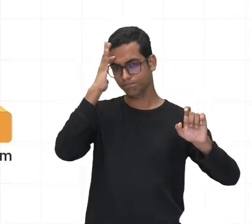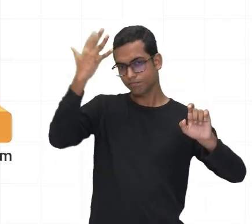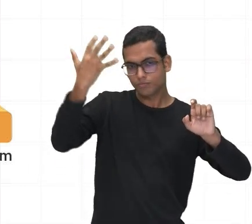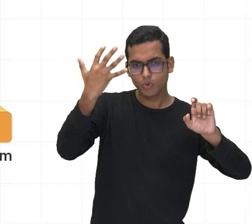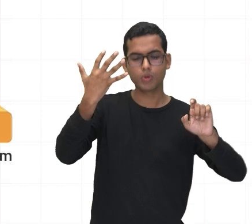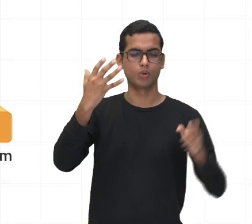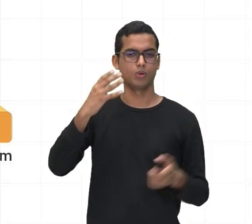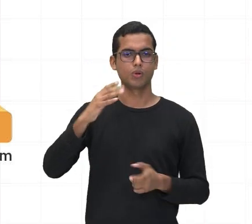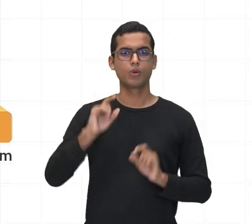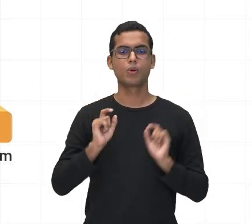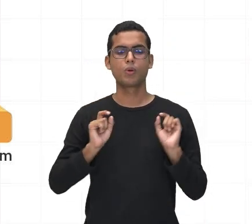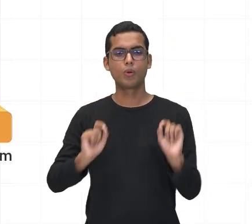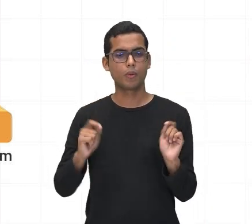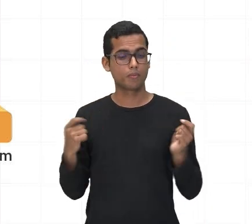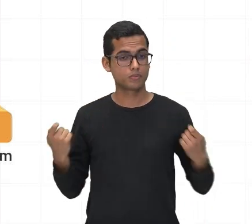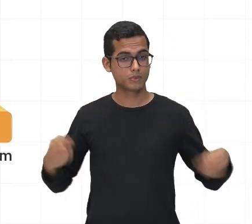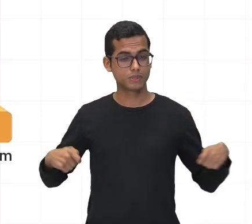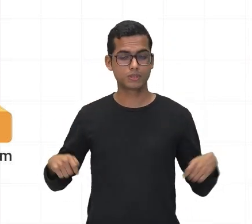devemos